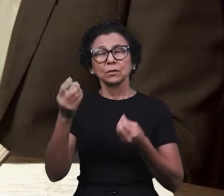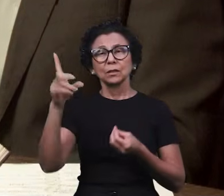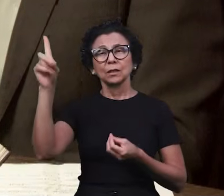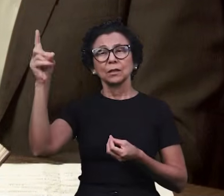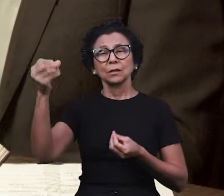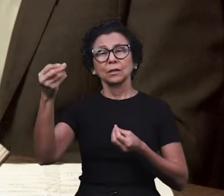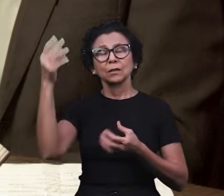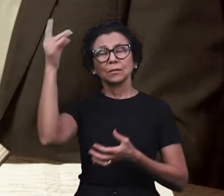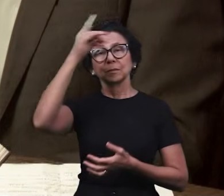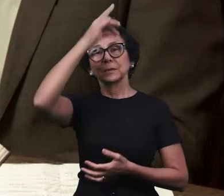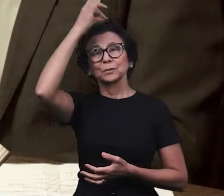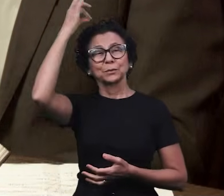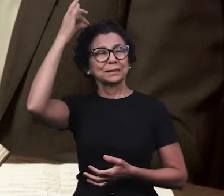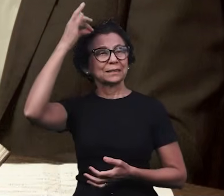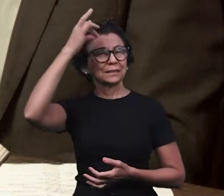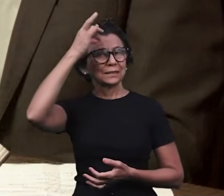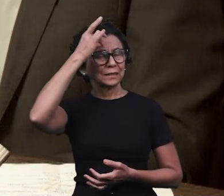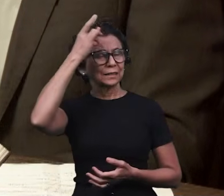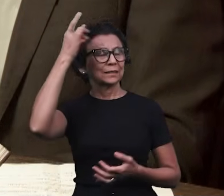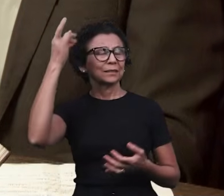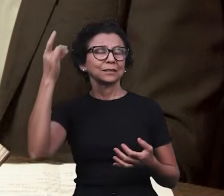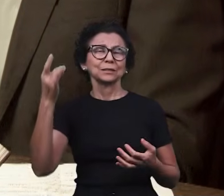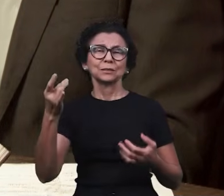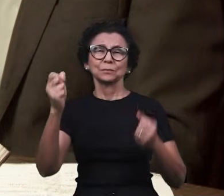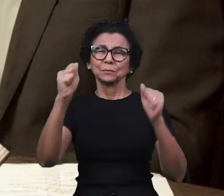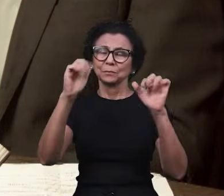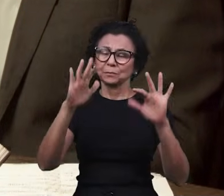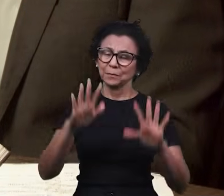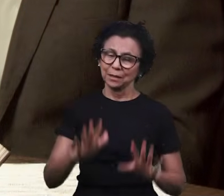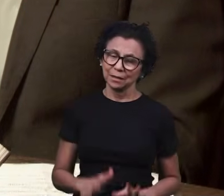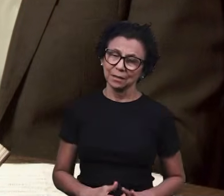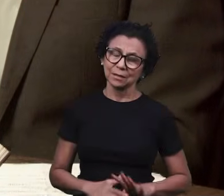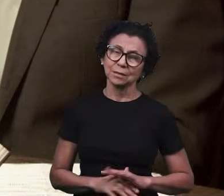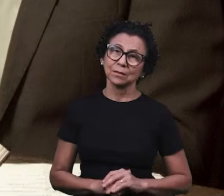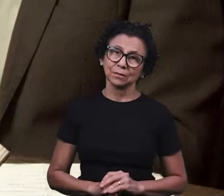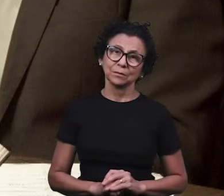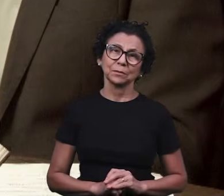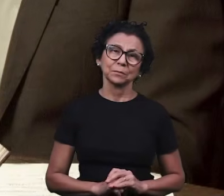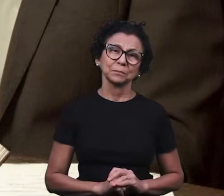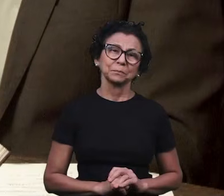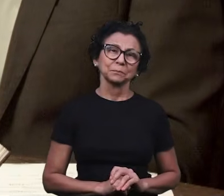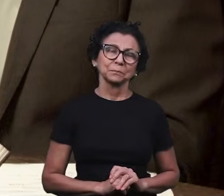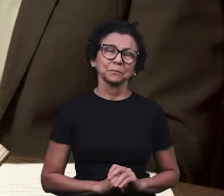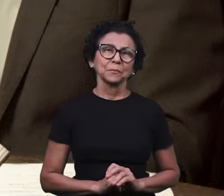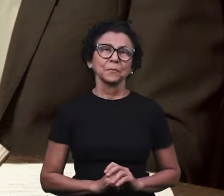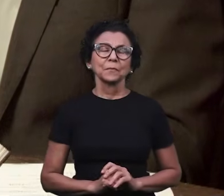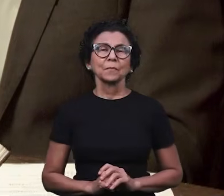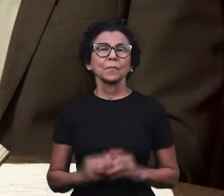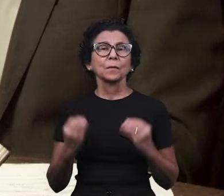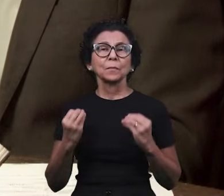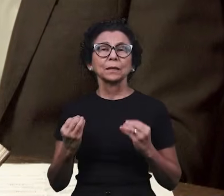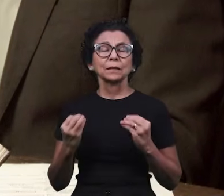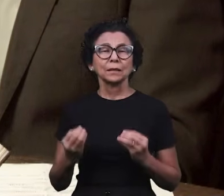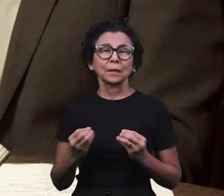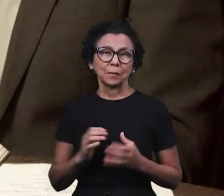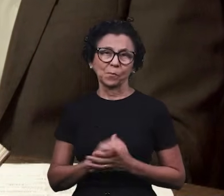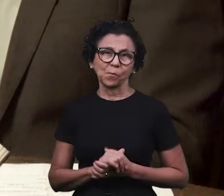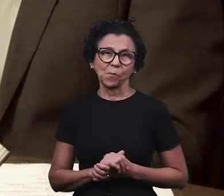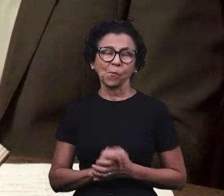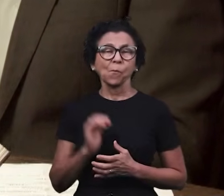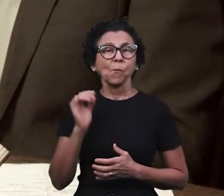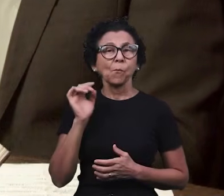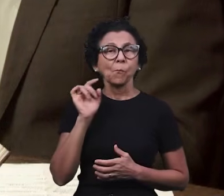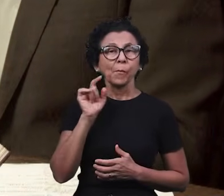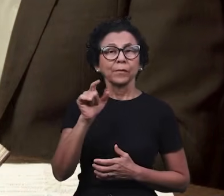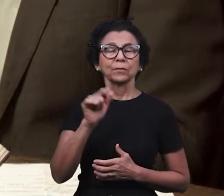deu essas vestes maravilhosas, te deu a bênção do Espírito Santo. Deus fez tudo isso para que você possa ministrar e